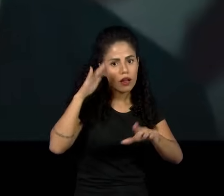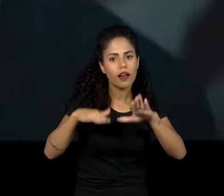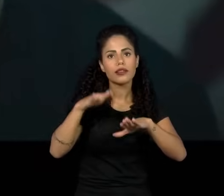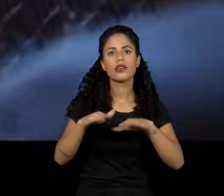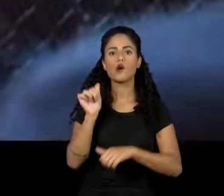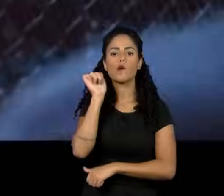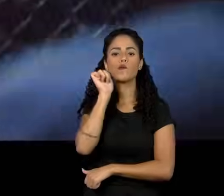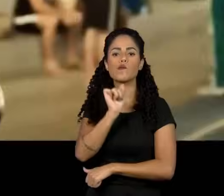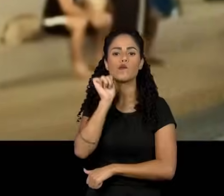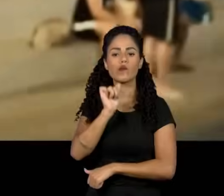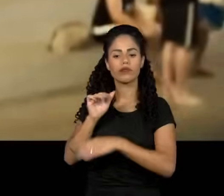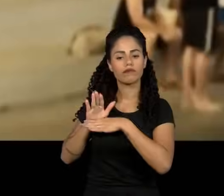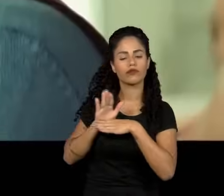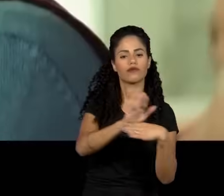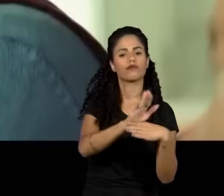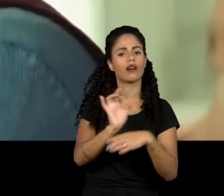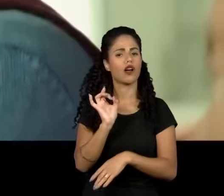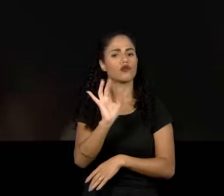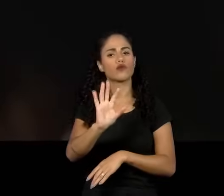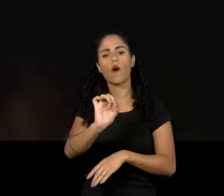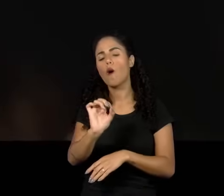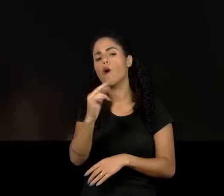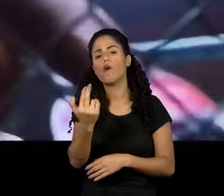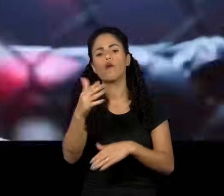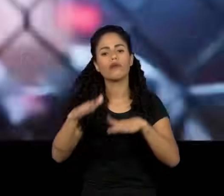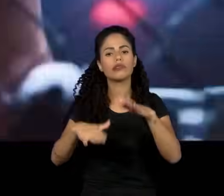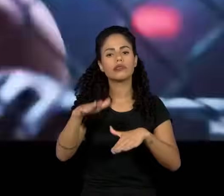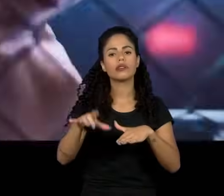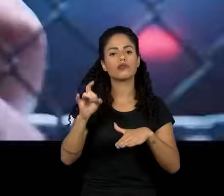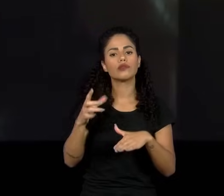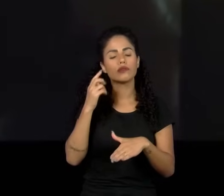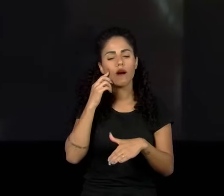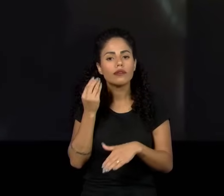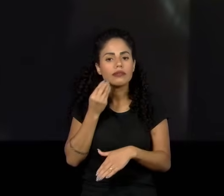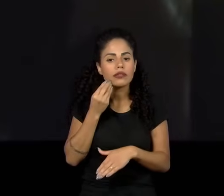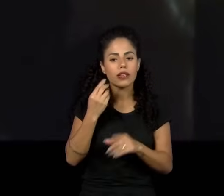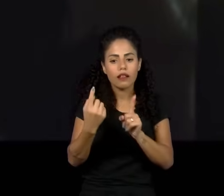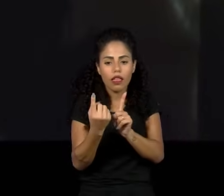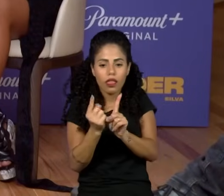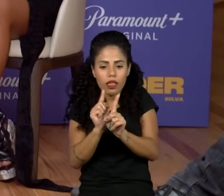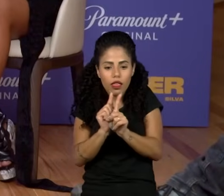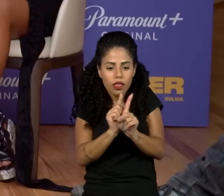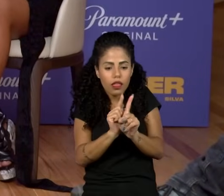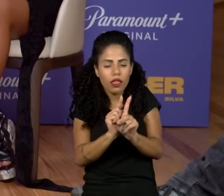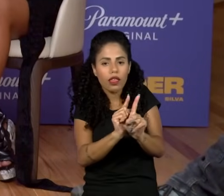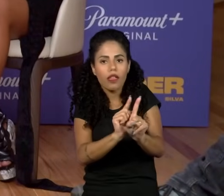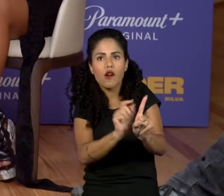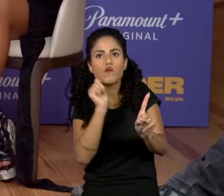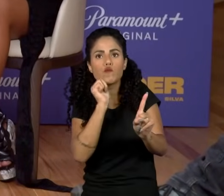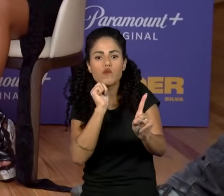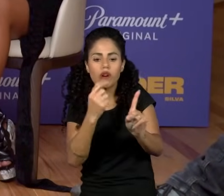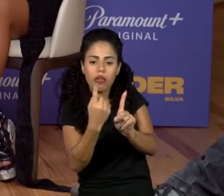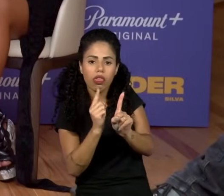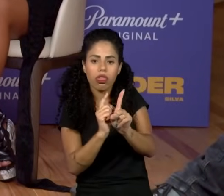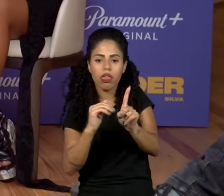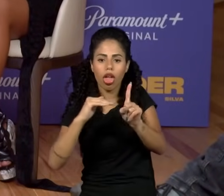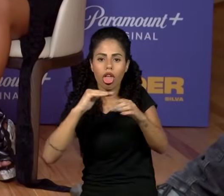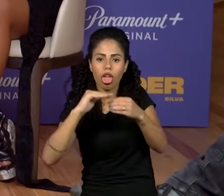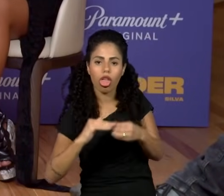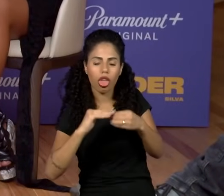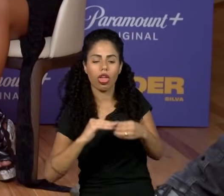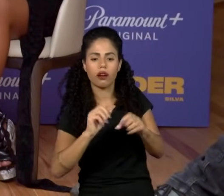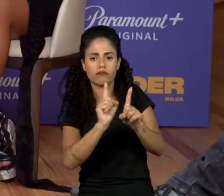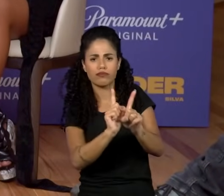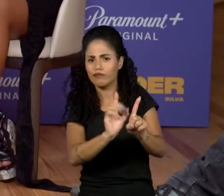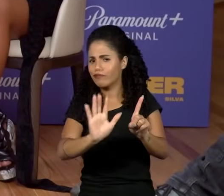ocupa um lugar coadjuvante ou ocupa um lugar de ser a sombra ou aquele slogan muito infeliz de por